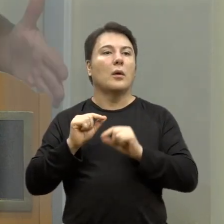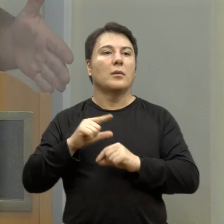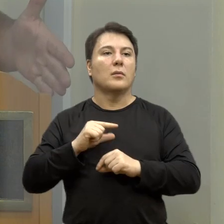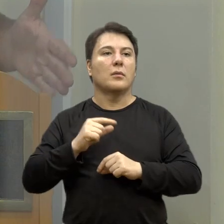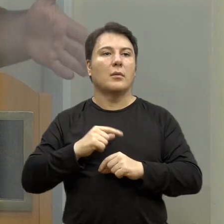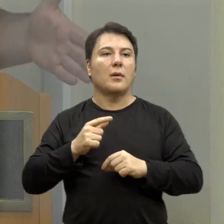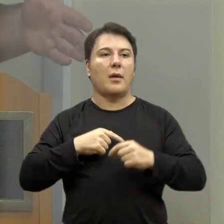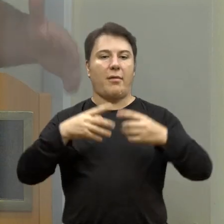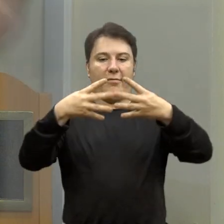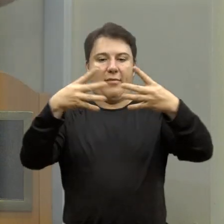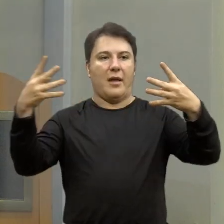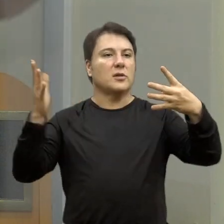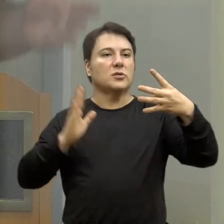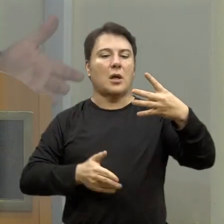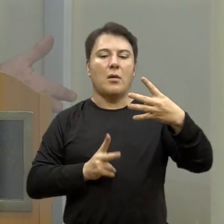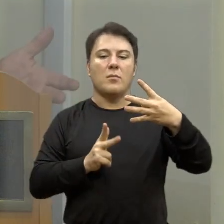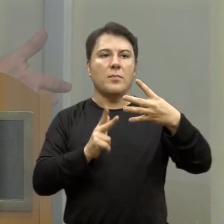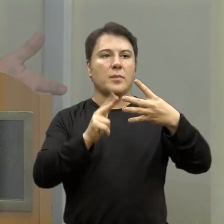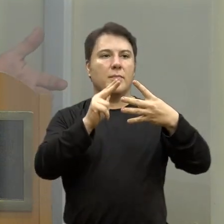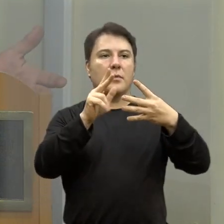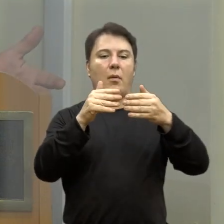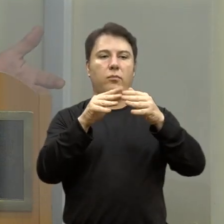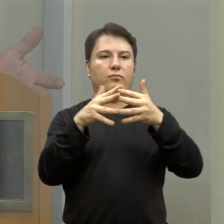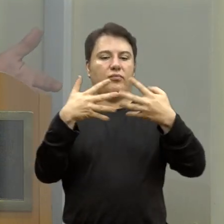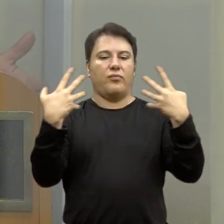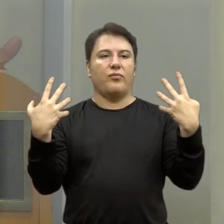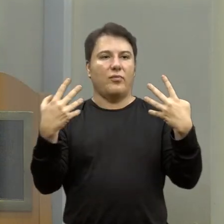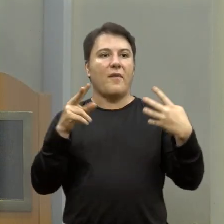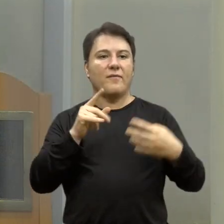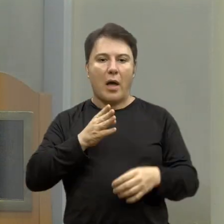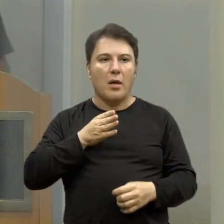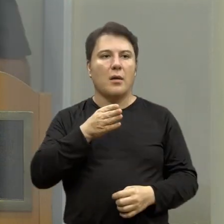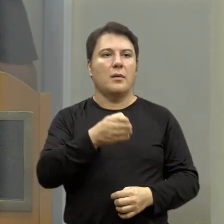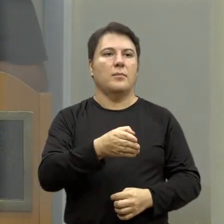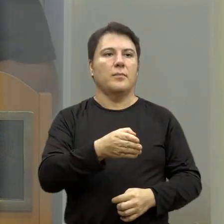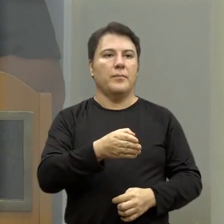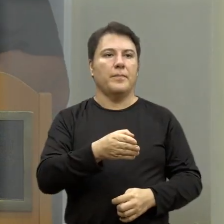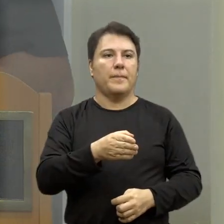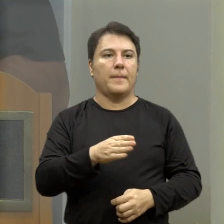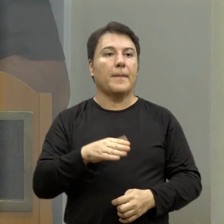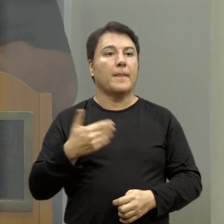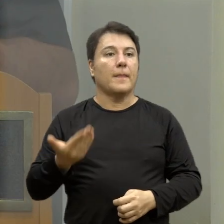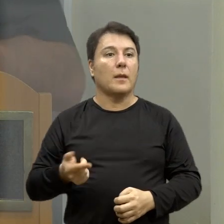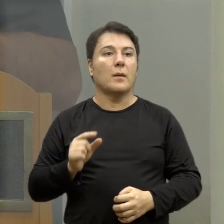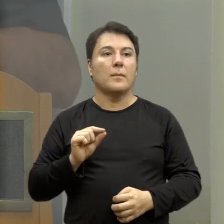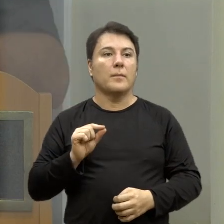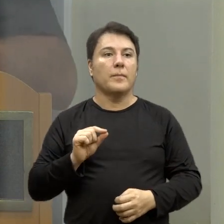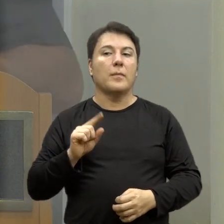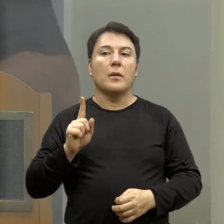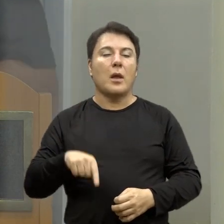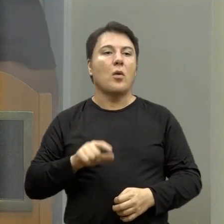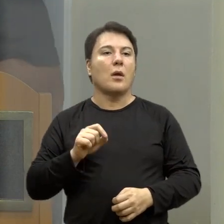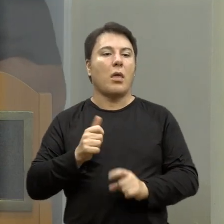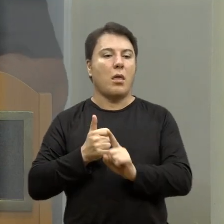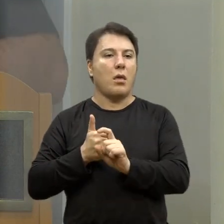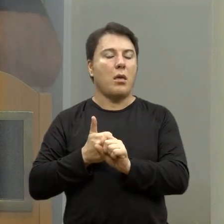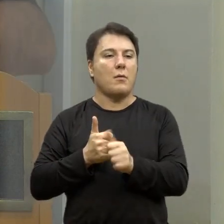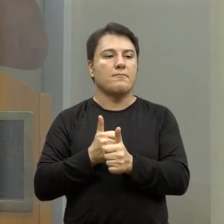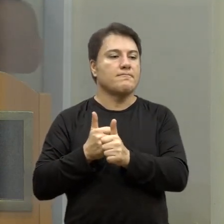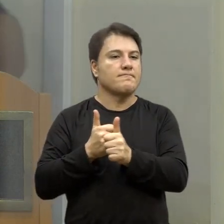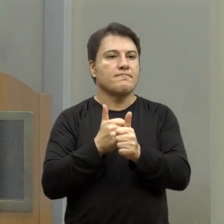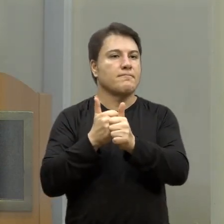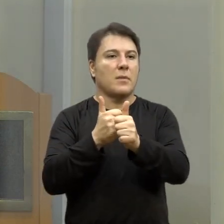alambrado da escola. Isso é, eles estavam para entrar. Mostra-se, então, que essa perseguição,